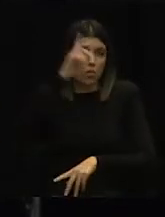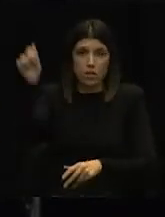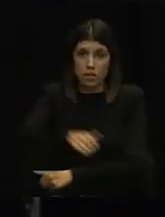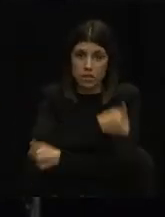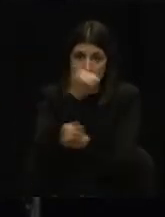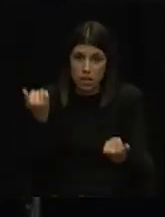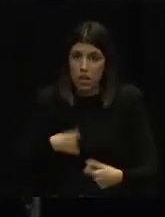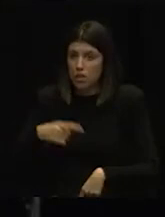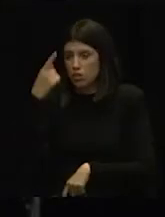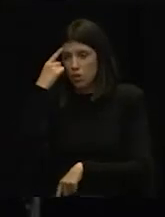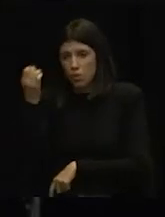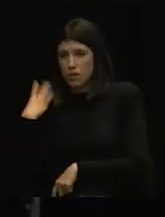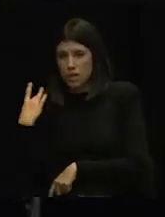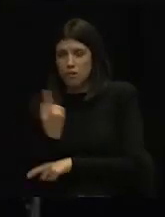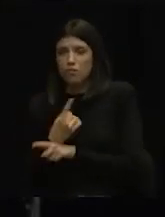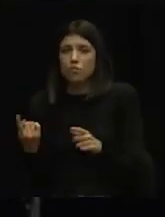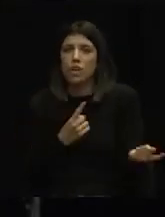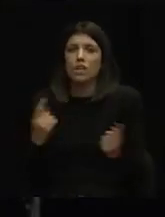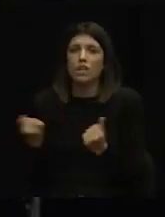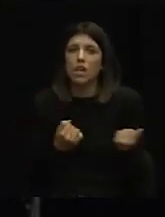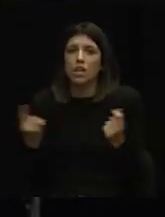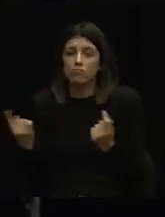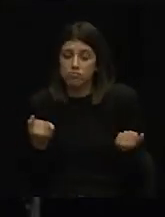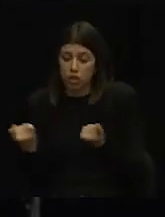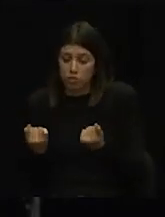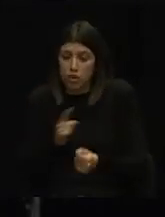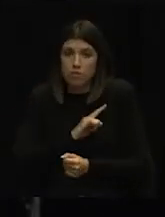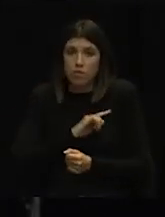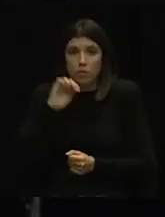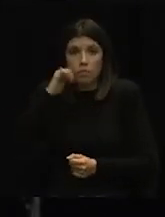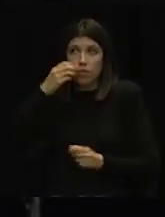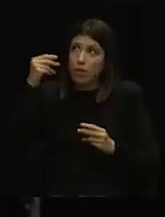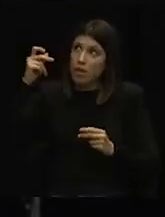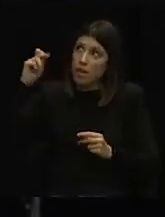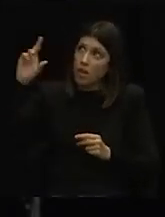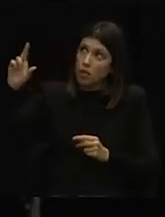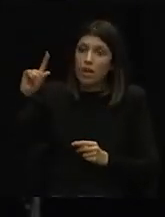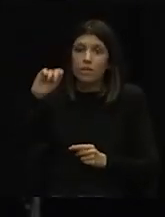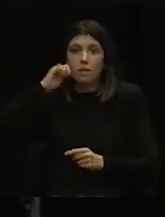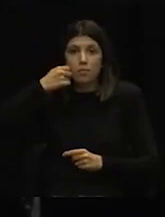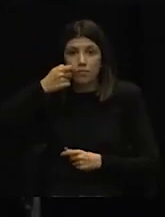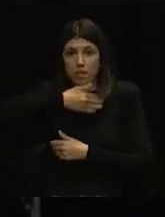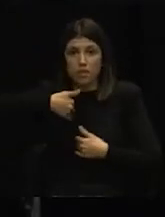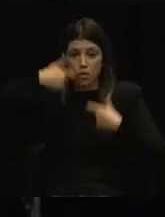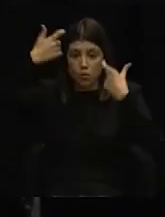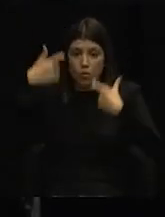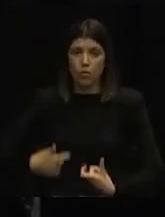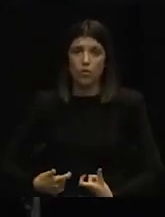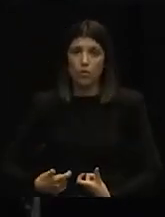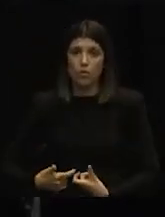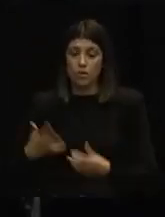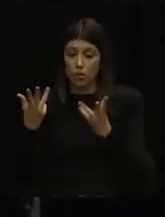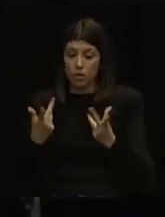e novamente não entendemos aqui a promoção do transporte individual então o cuidado ar e que tem um impacto grave na saúde todos nós